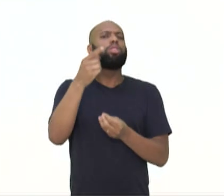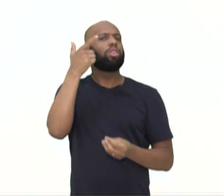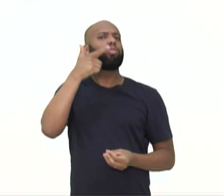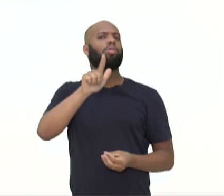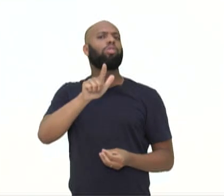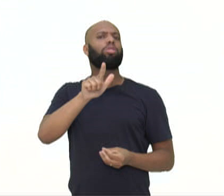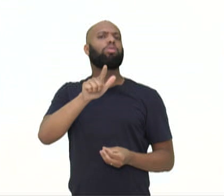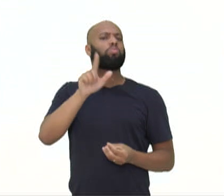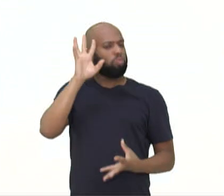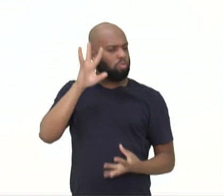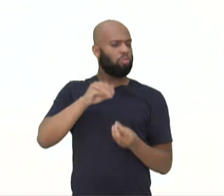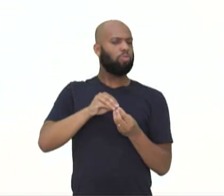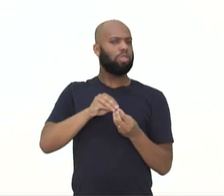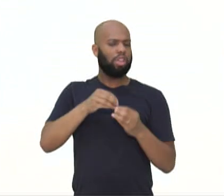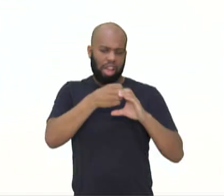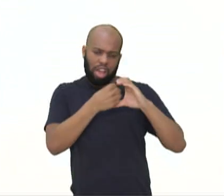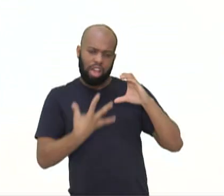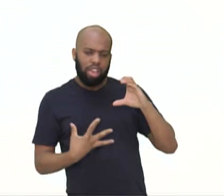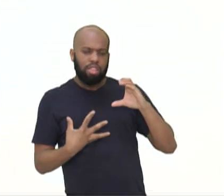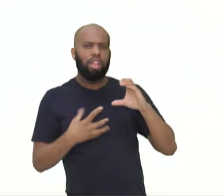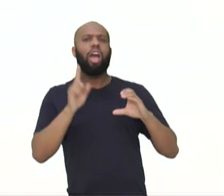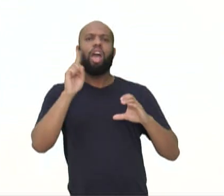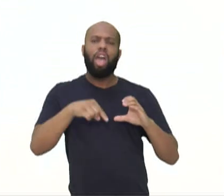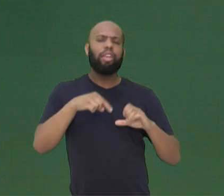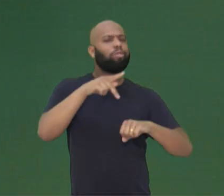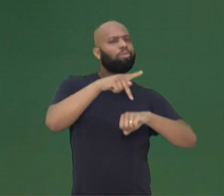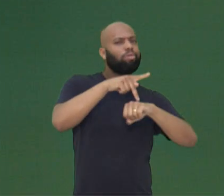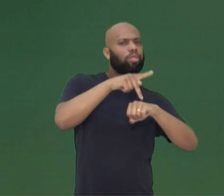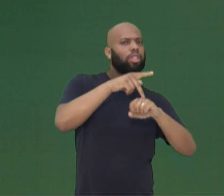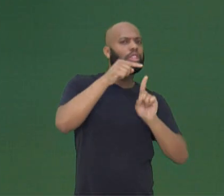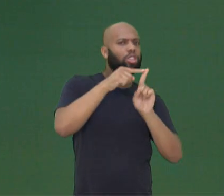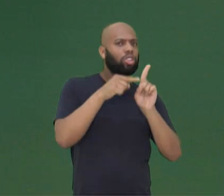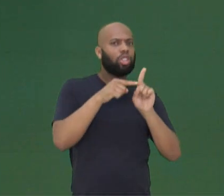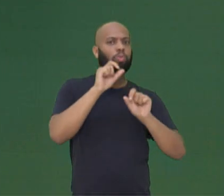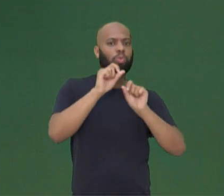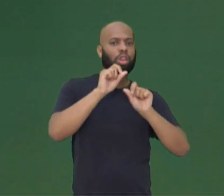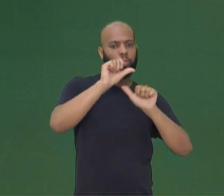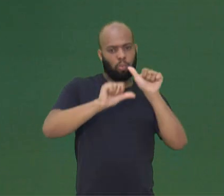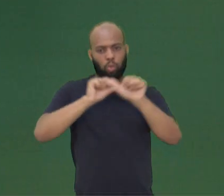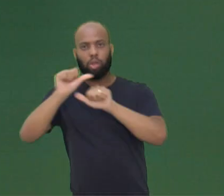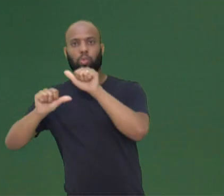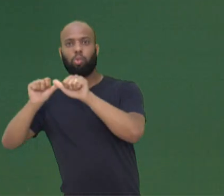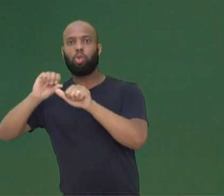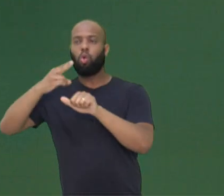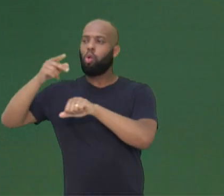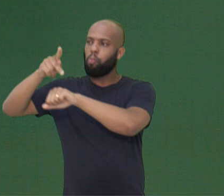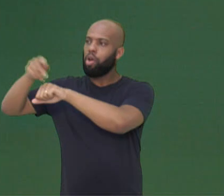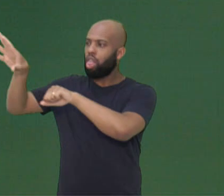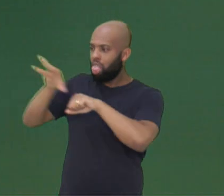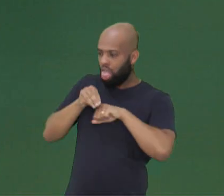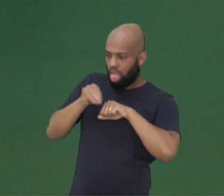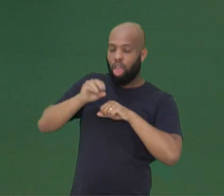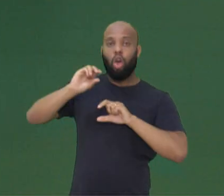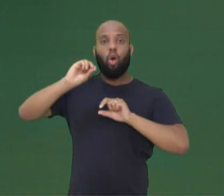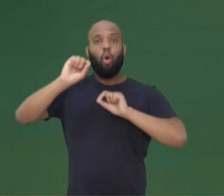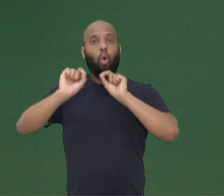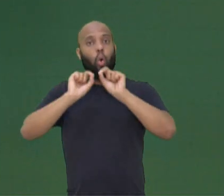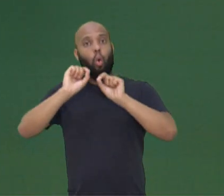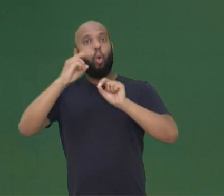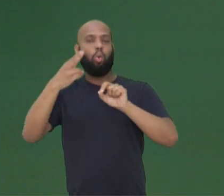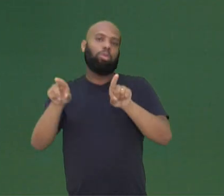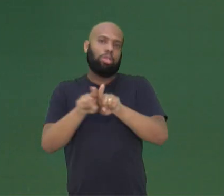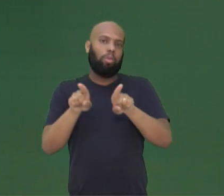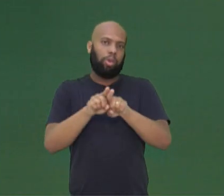Qual característica você usou para dizer se ela é metamórfica, se é sedimentar ou magmática. Copiou